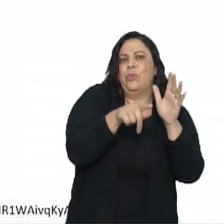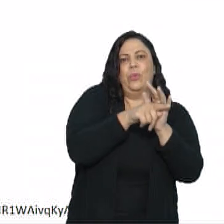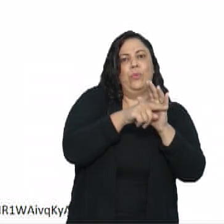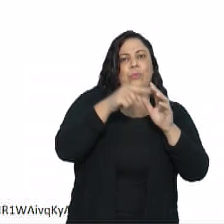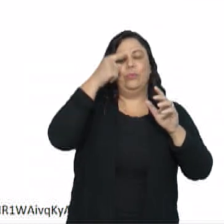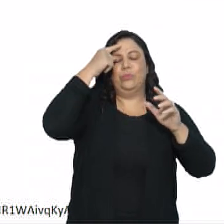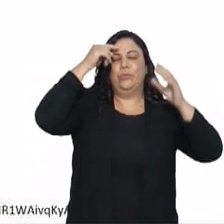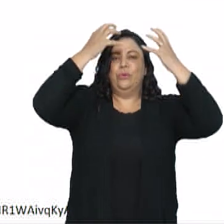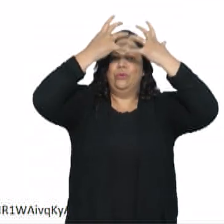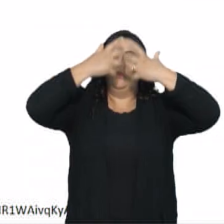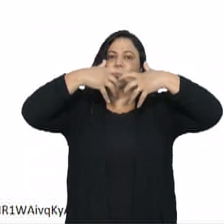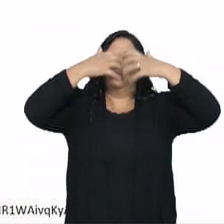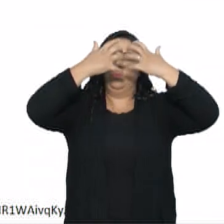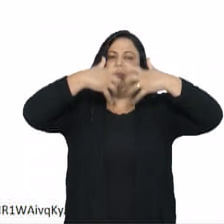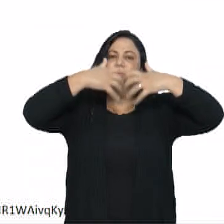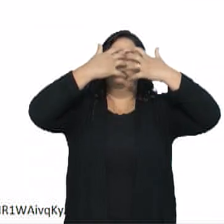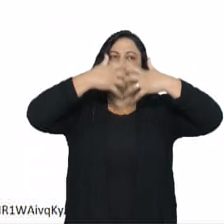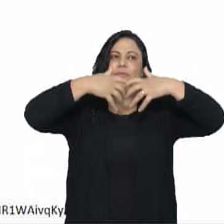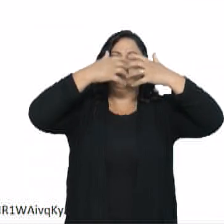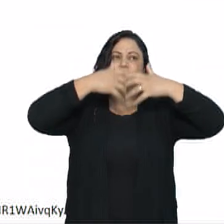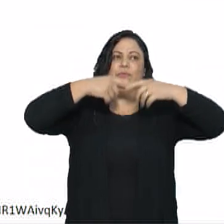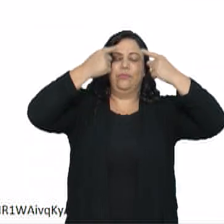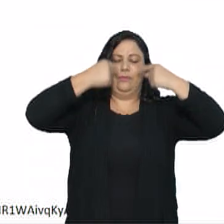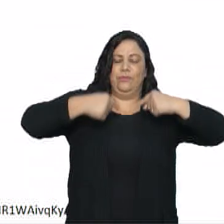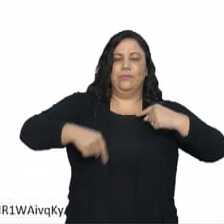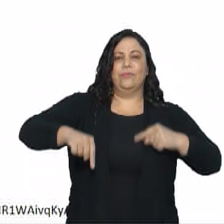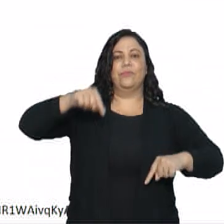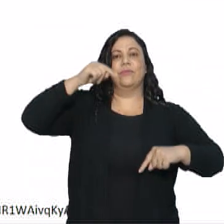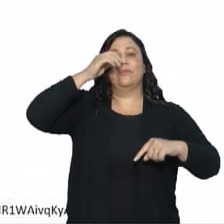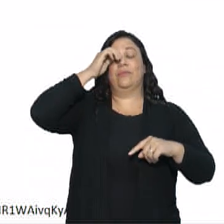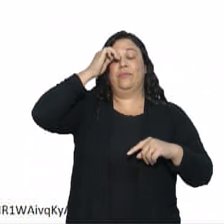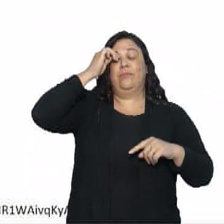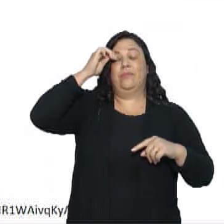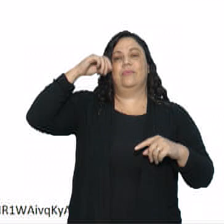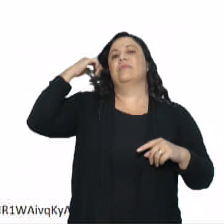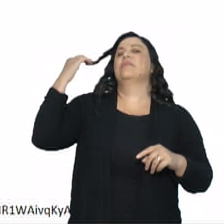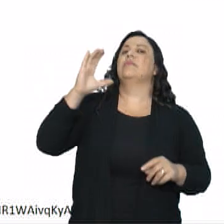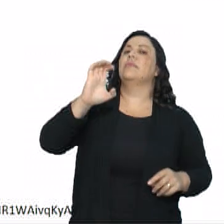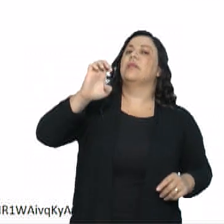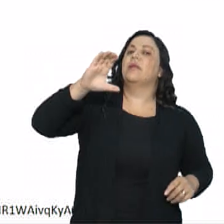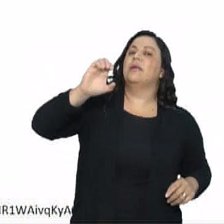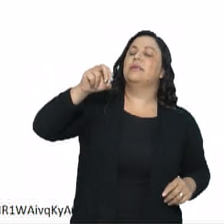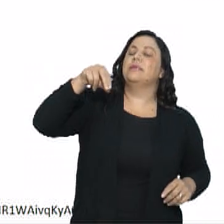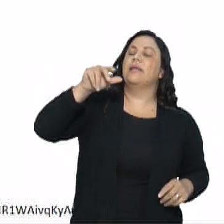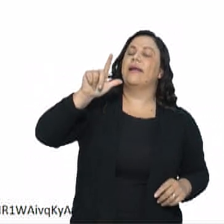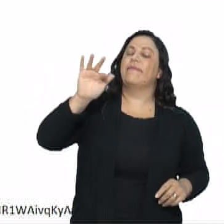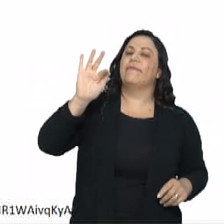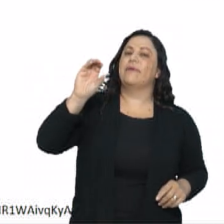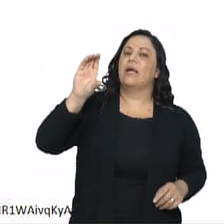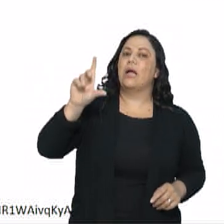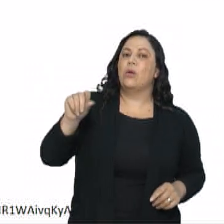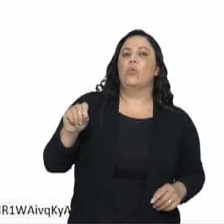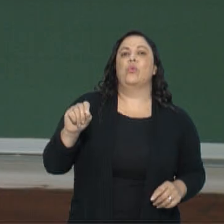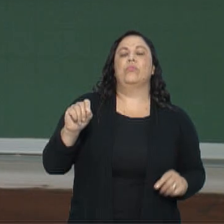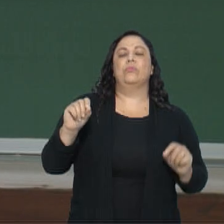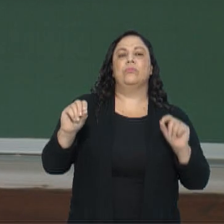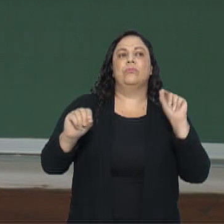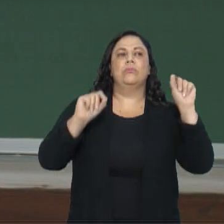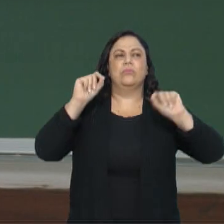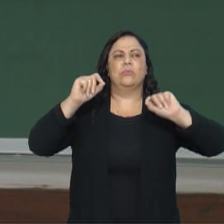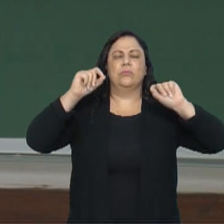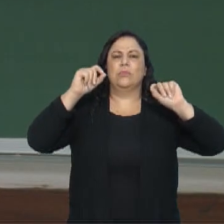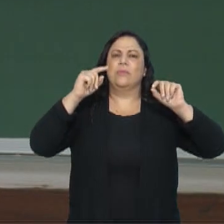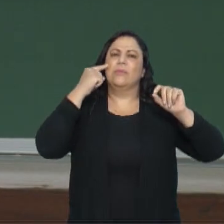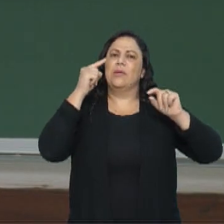central. Quem faz parte? Encéfalo e a medula espinal. Como eu mostrei para vocês ali no